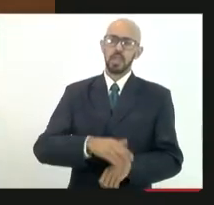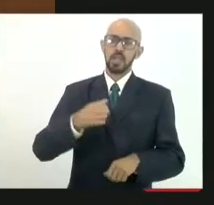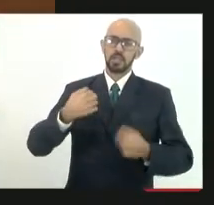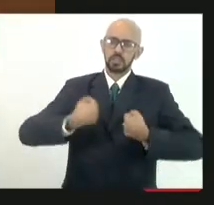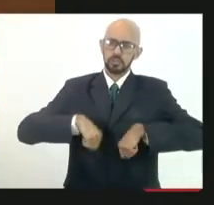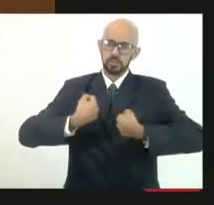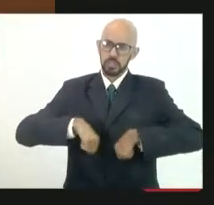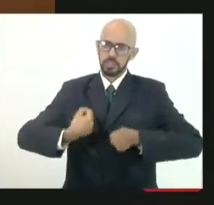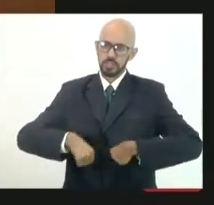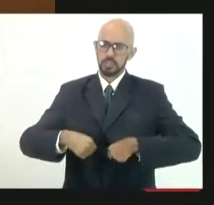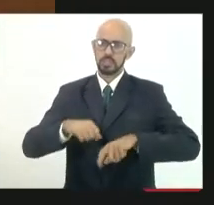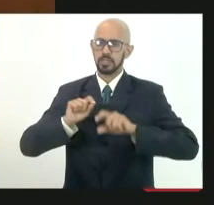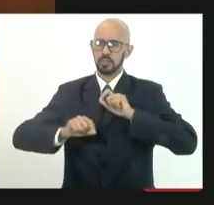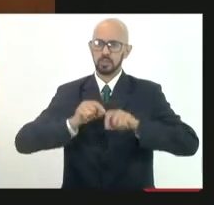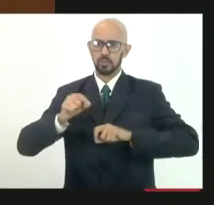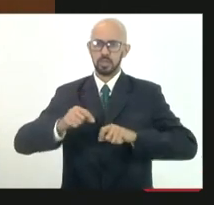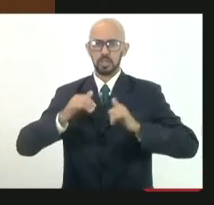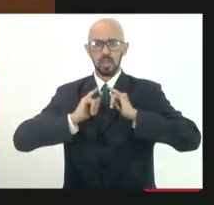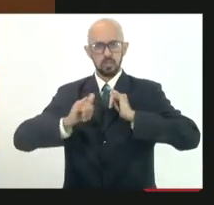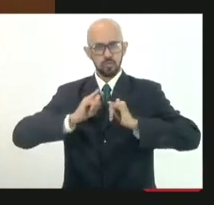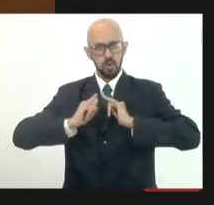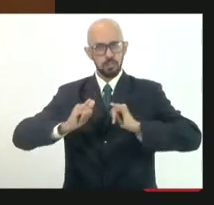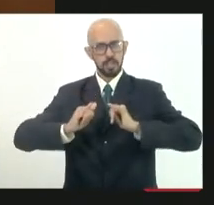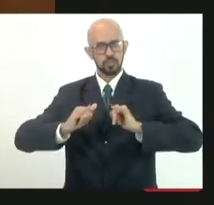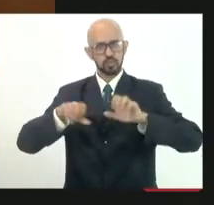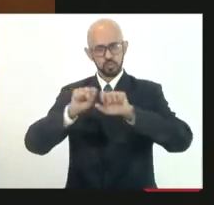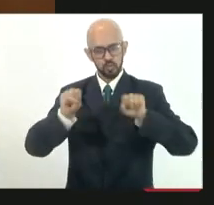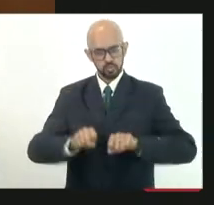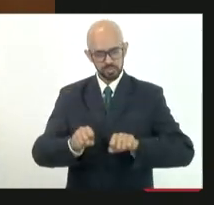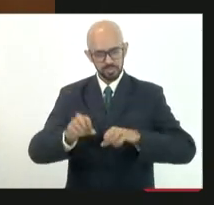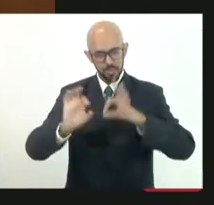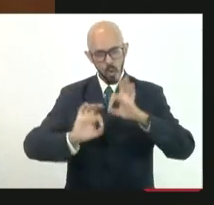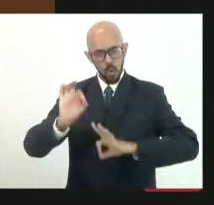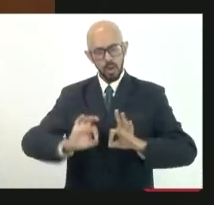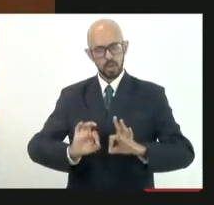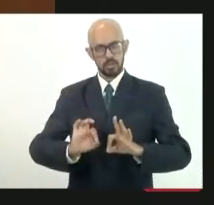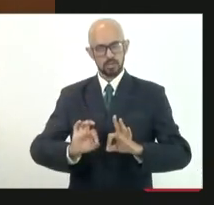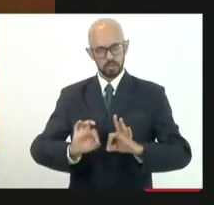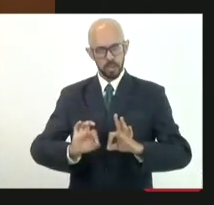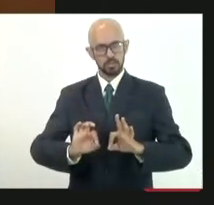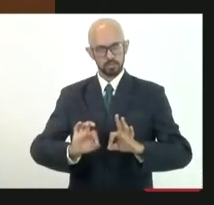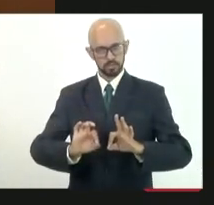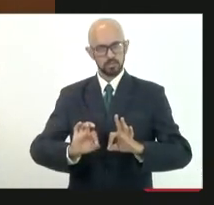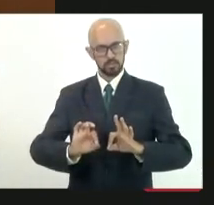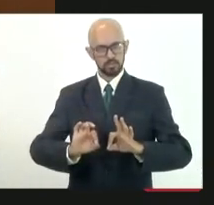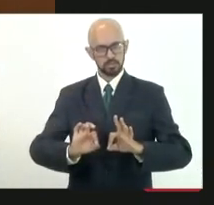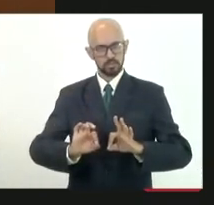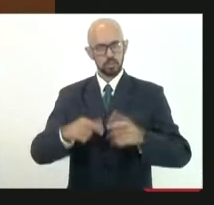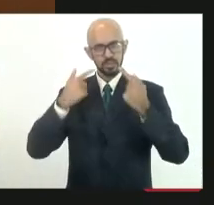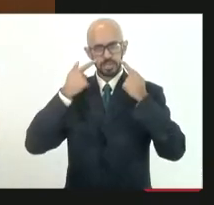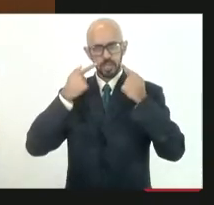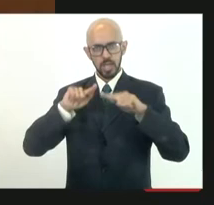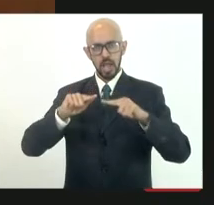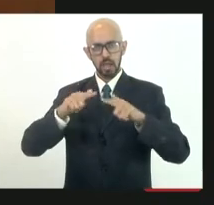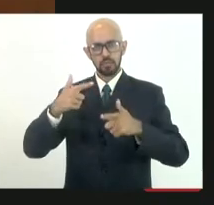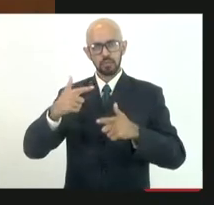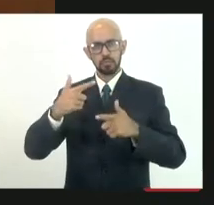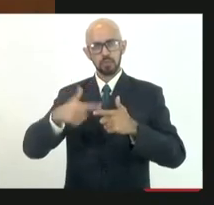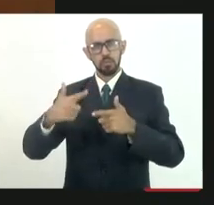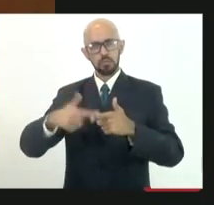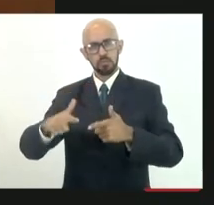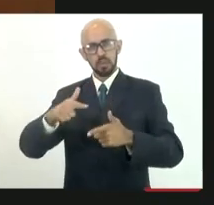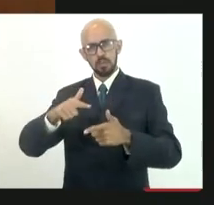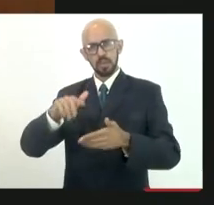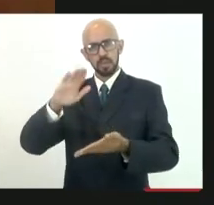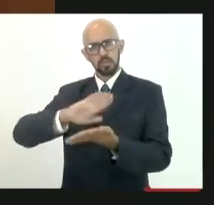termos dados mais sistematizados e organizados sobre o grave fenômeno da intolerância religiosa no Estado de Rio de Janeiro. Os dados